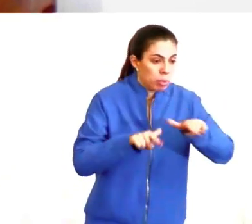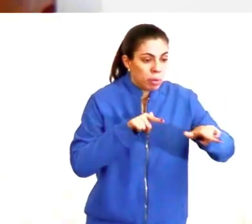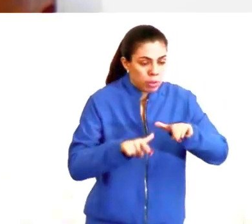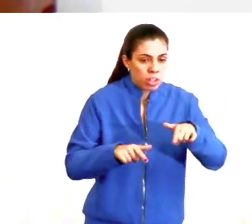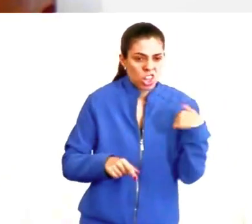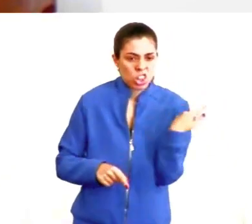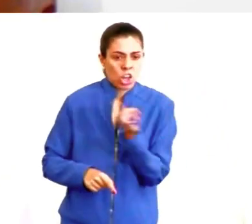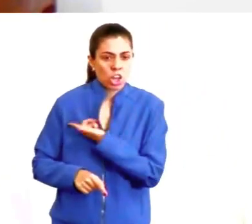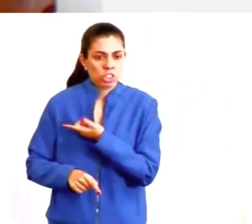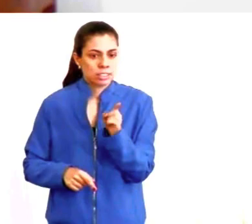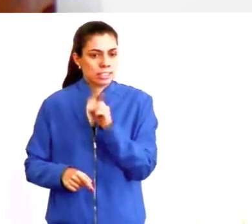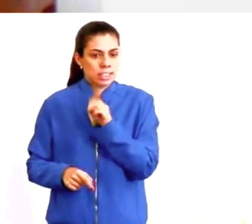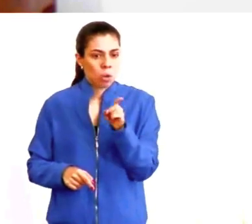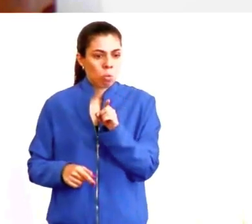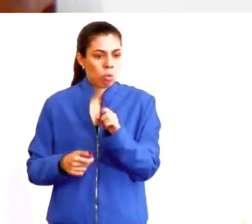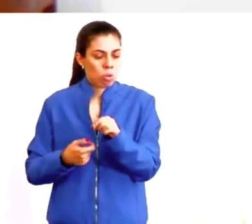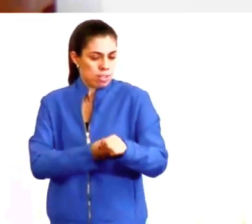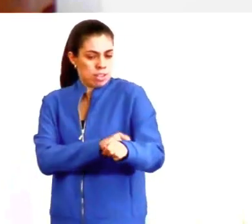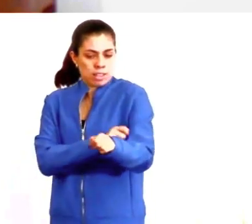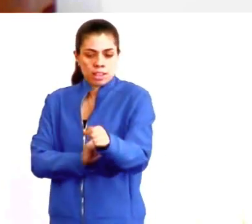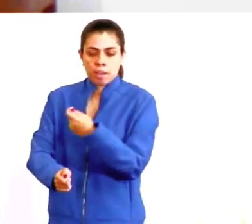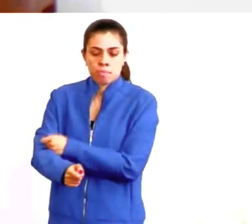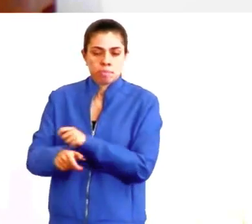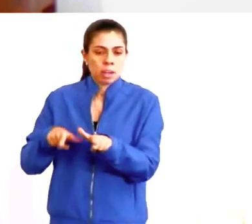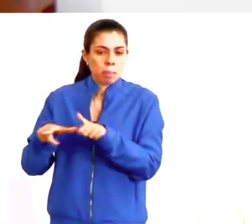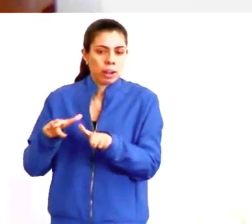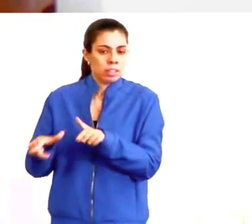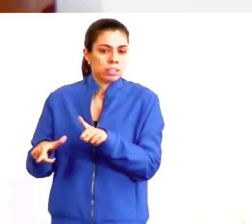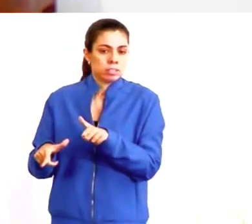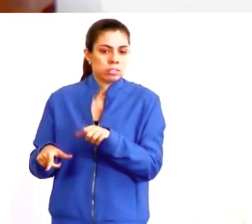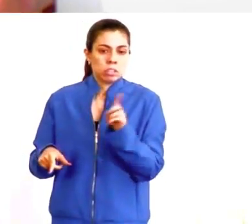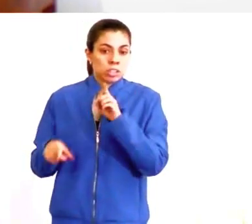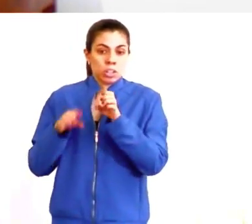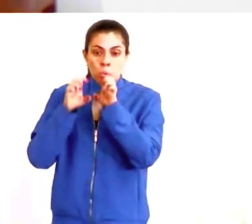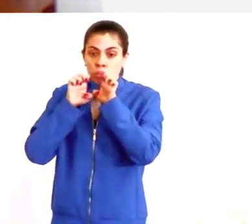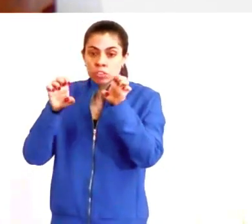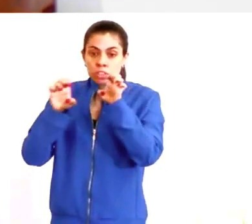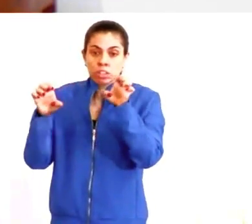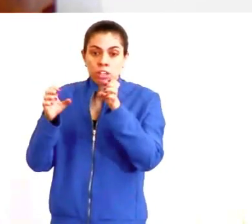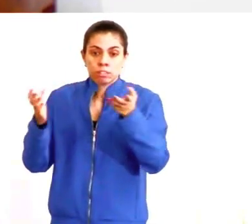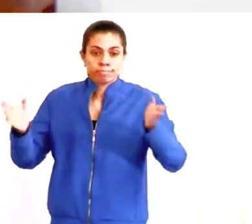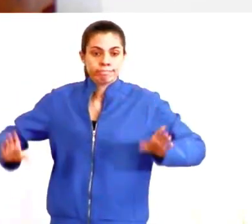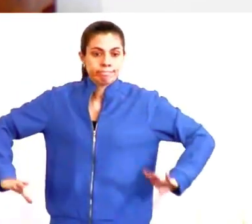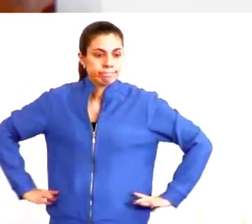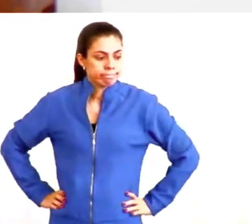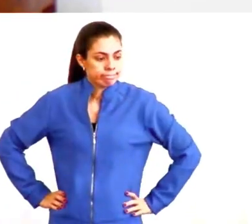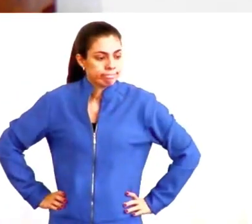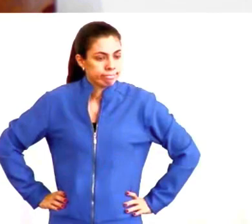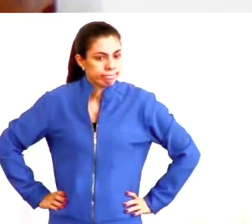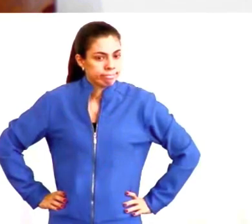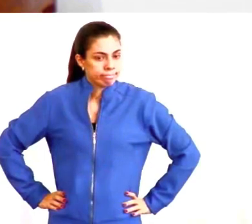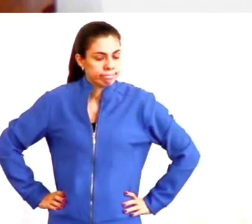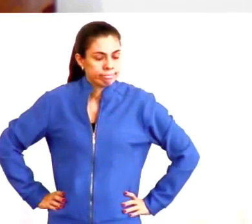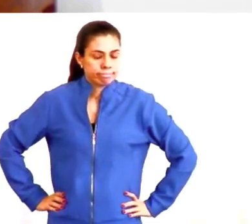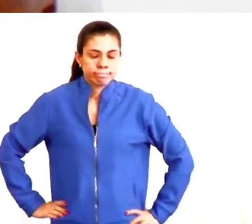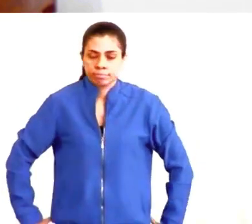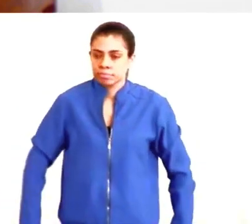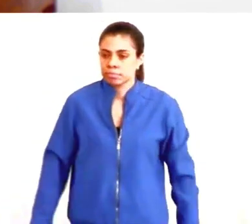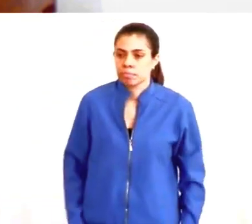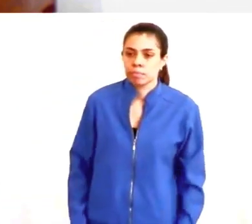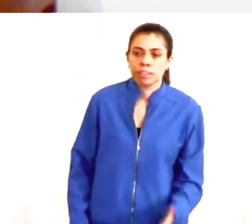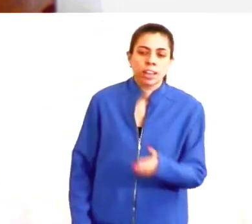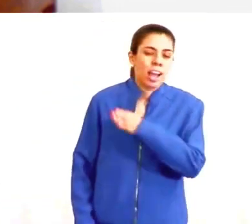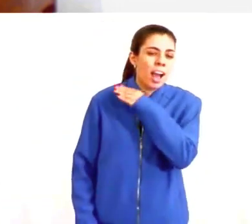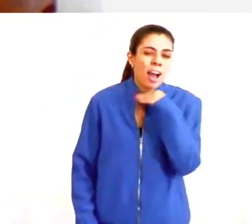Páscoa. A obra foi feita, a magnífica obra foi feita. A morte foi vencida.